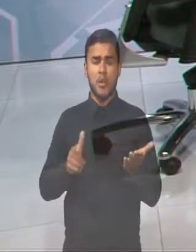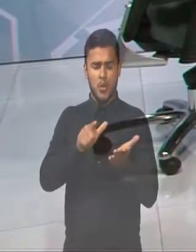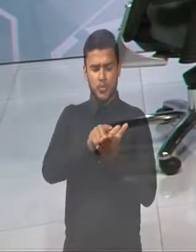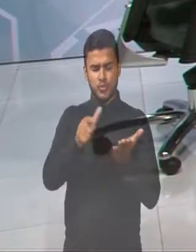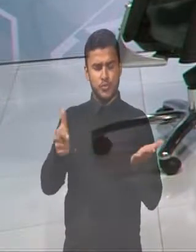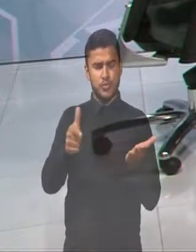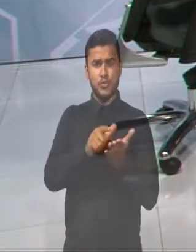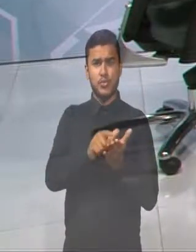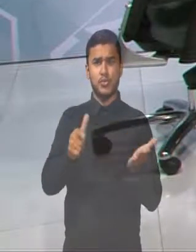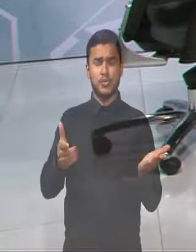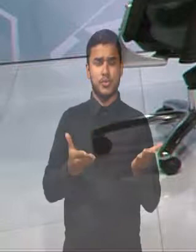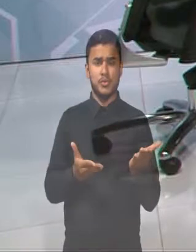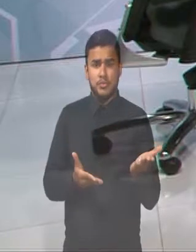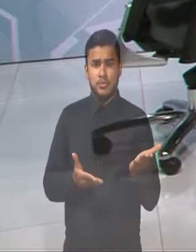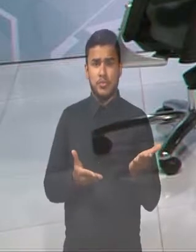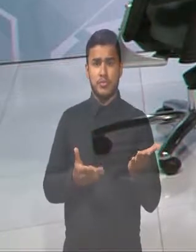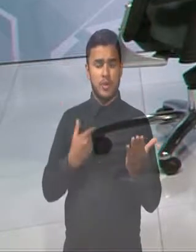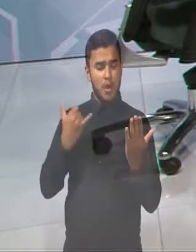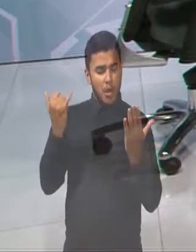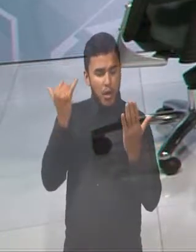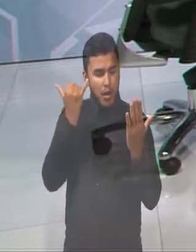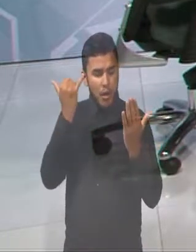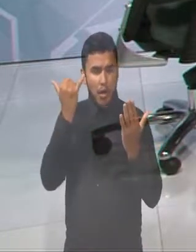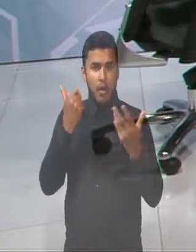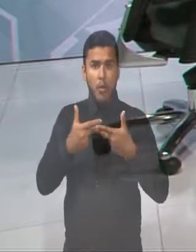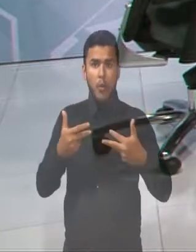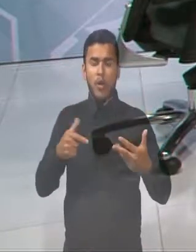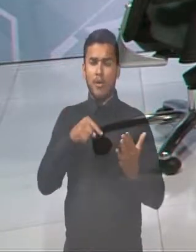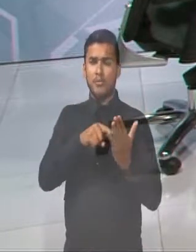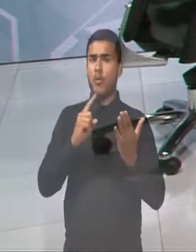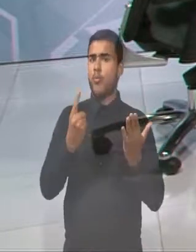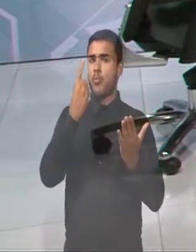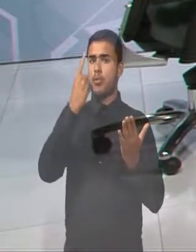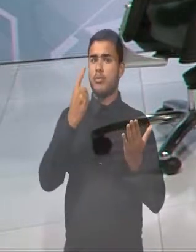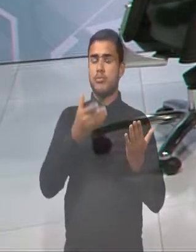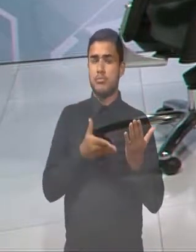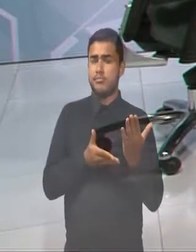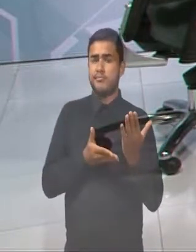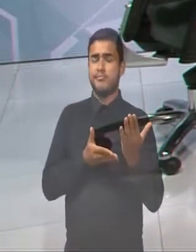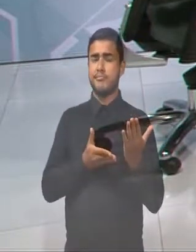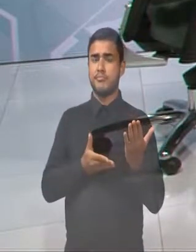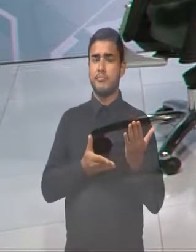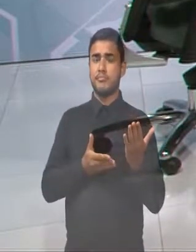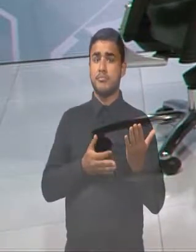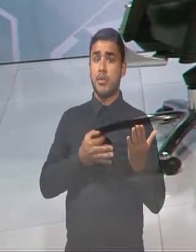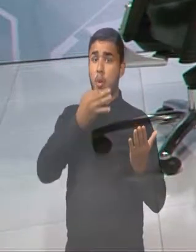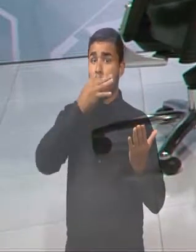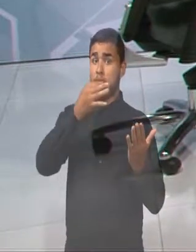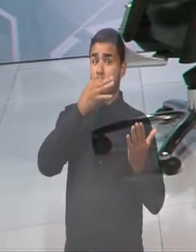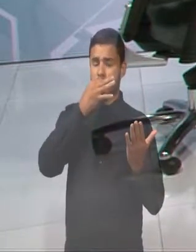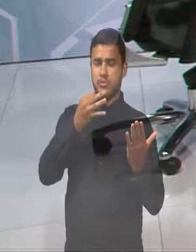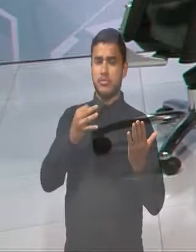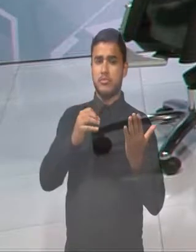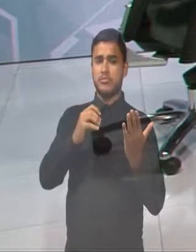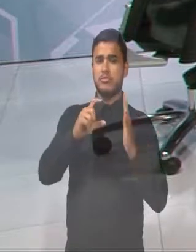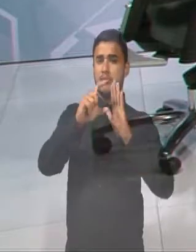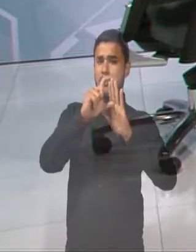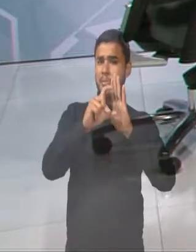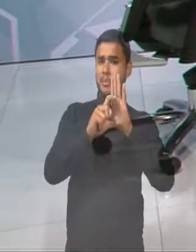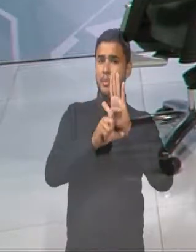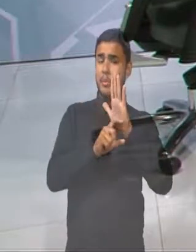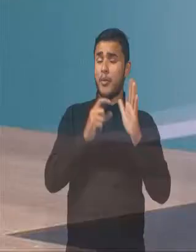jornal não é a fonte da notícia. Quando o jornal nem se preocupa muito com isso, ele é opinativo.